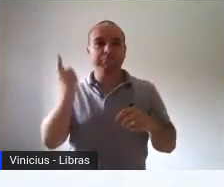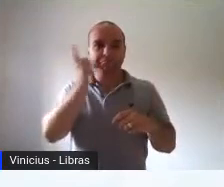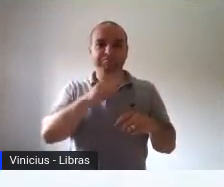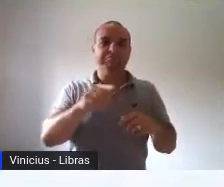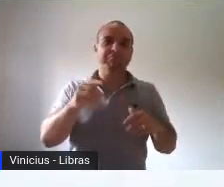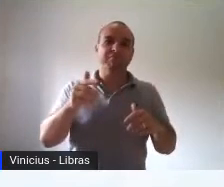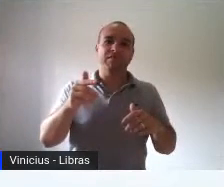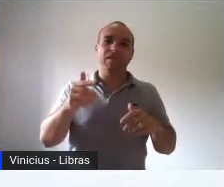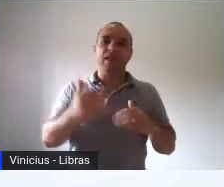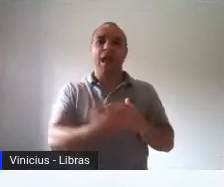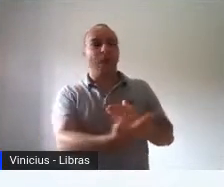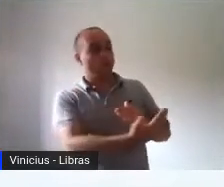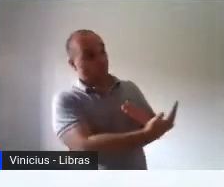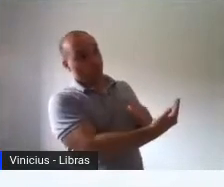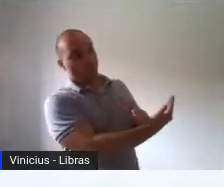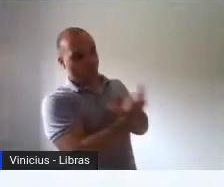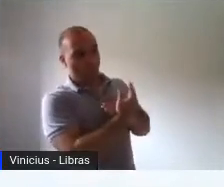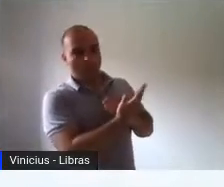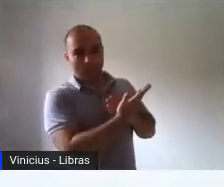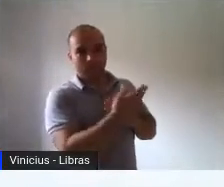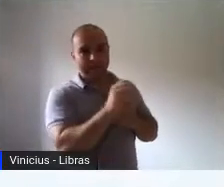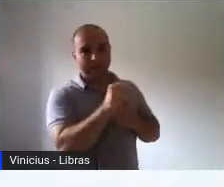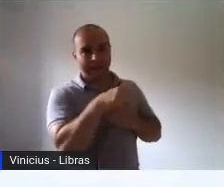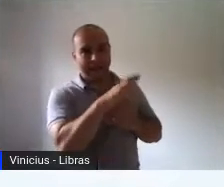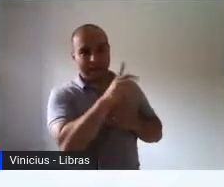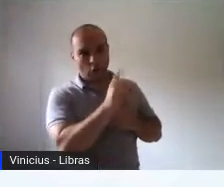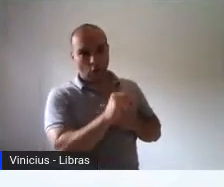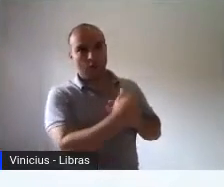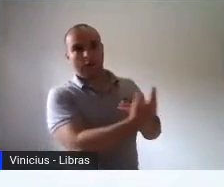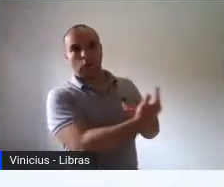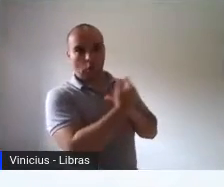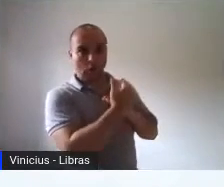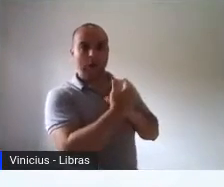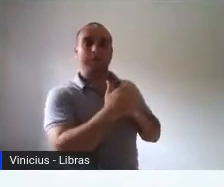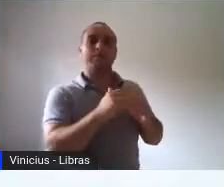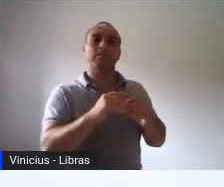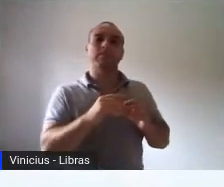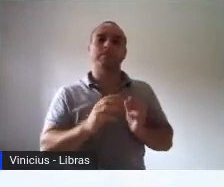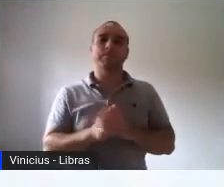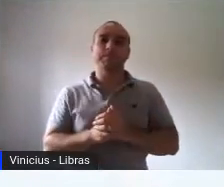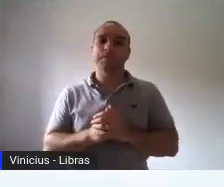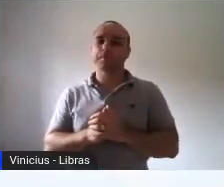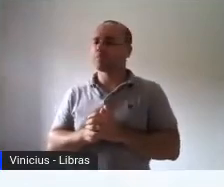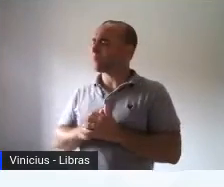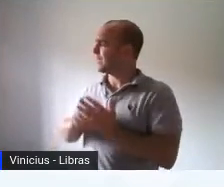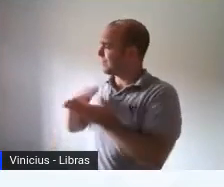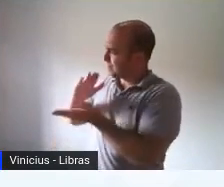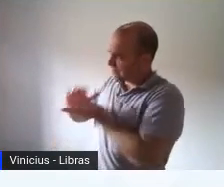aqui no nosso conteúdo. Muito obrigada, Sandro. Muito obrigada. Obrigado, sempre à disposição de